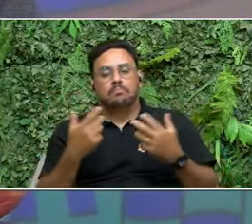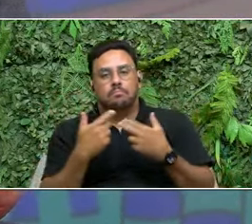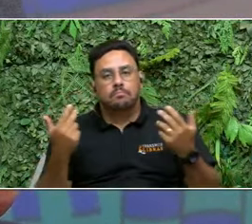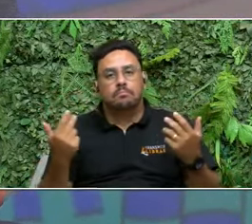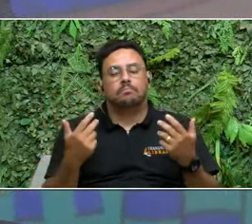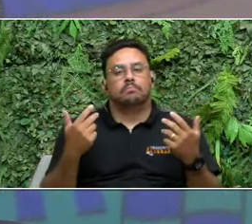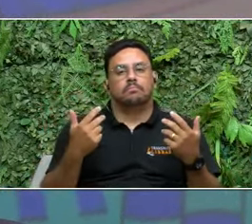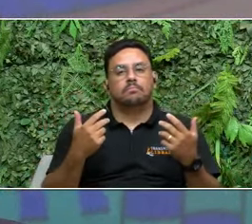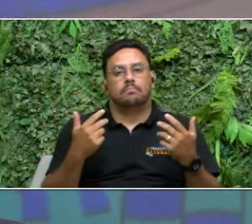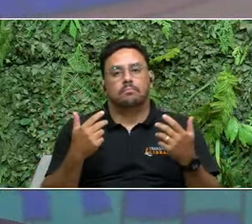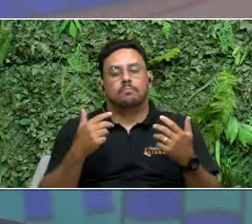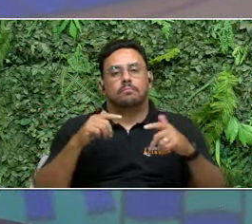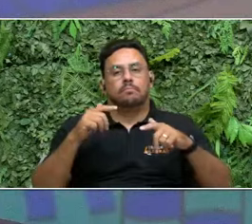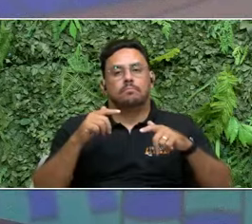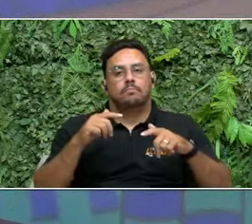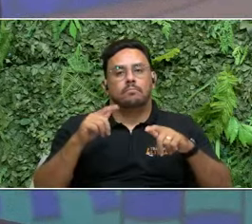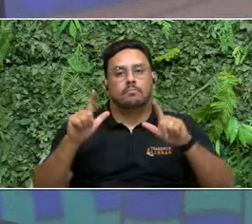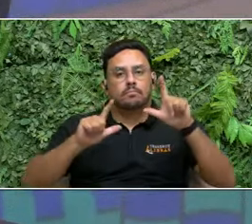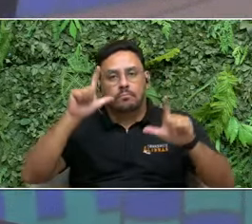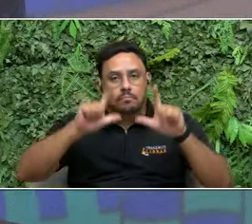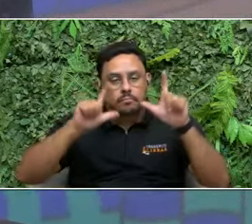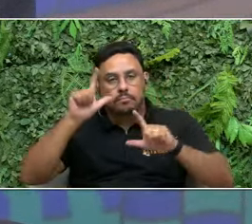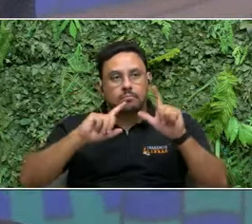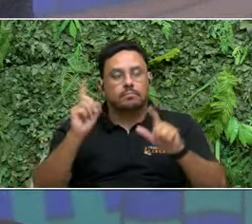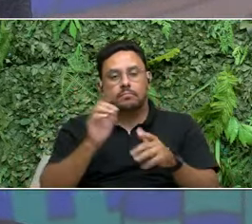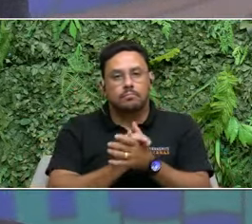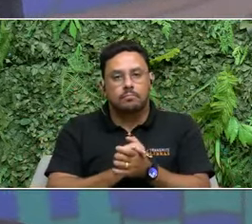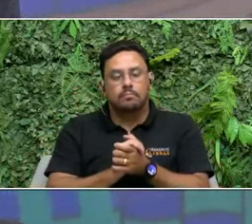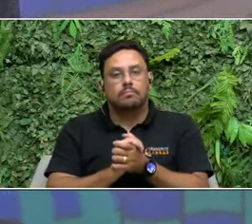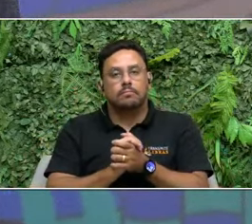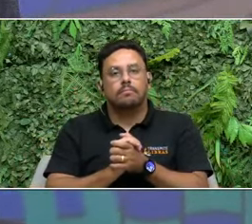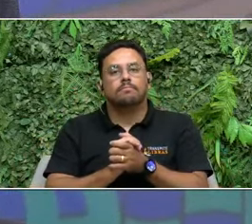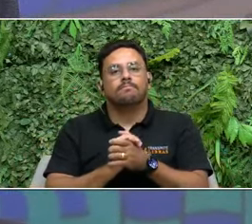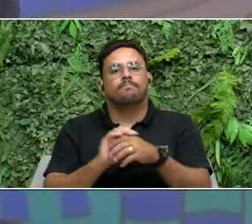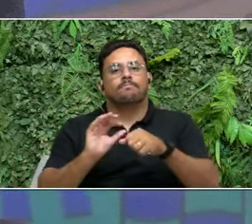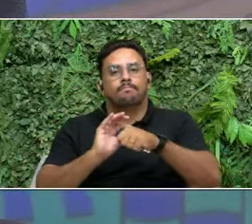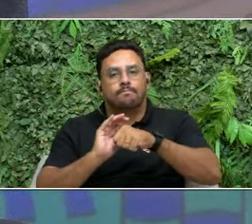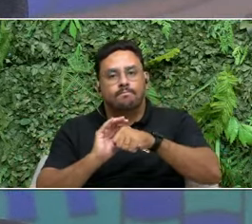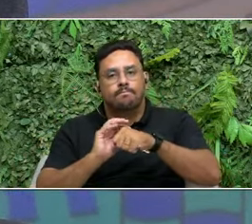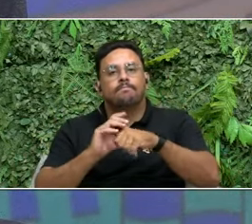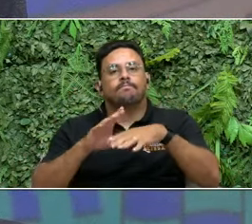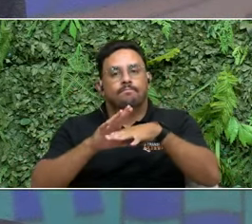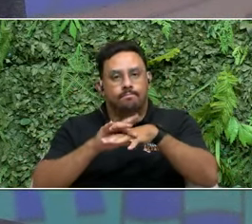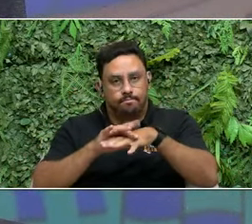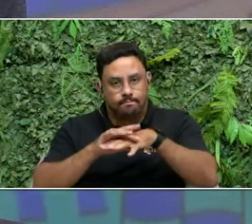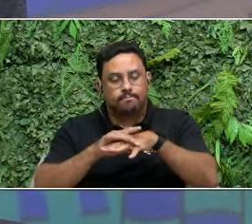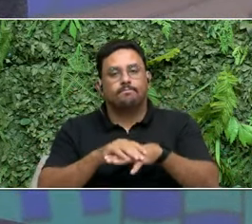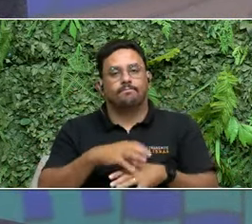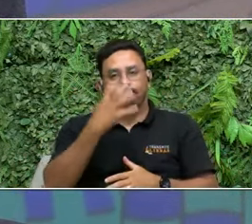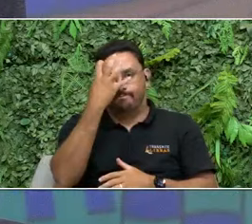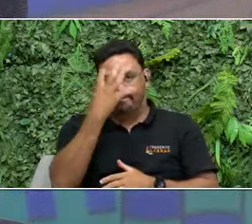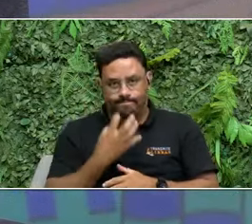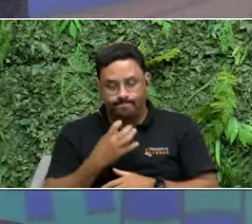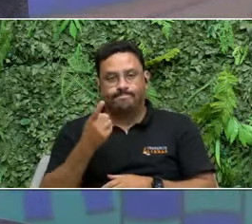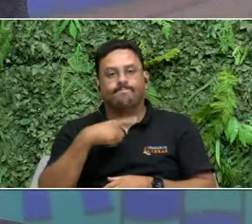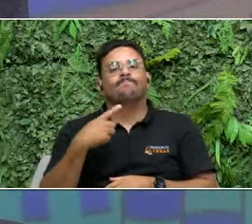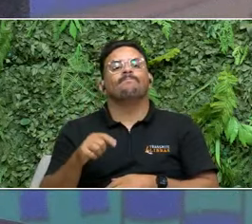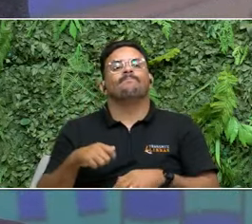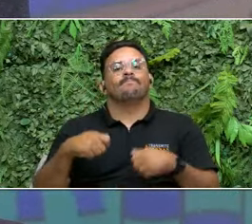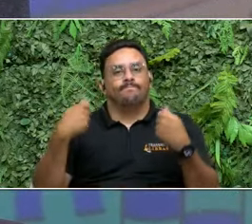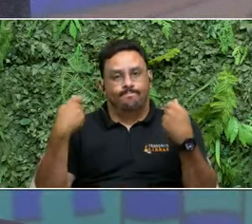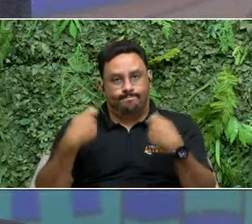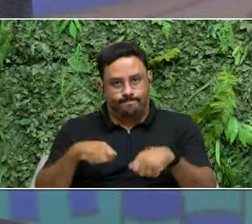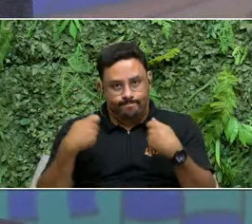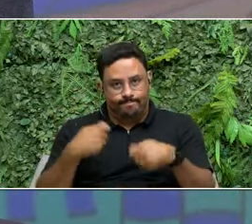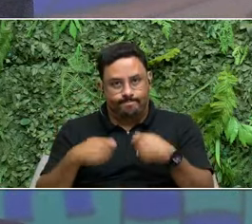programa da Xuxa tá certo é uma epidemia muito séria e a gente pode e deve se